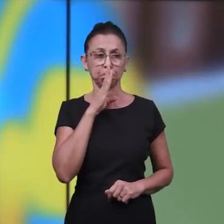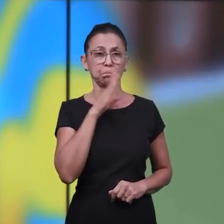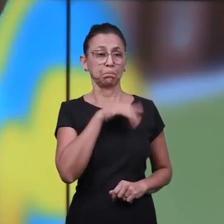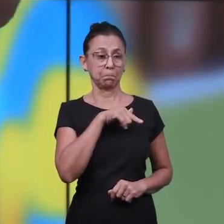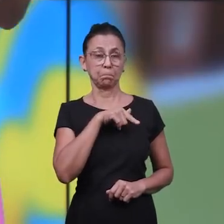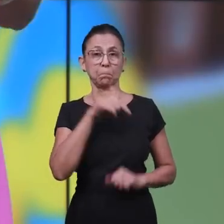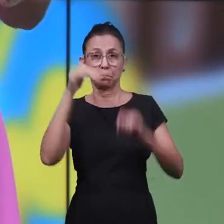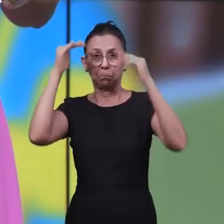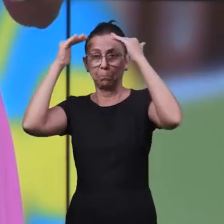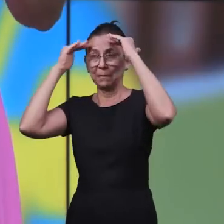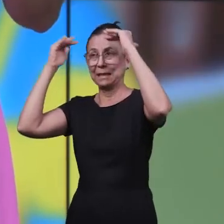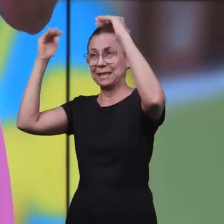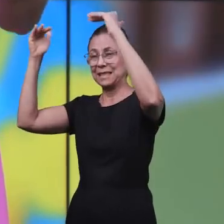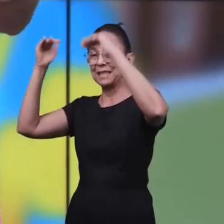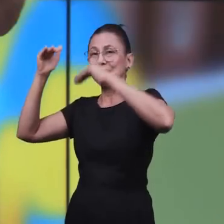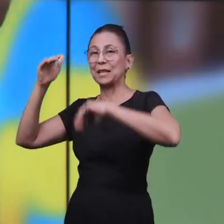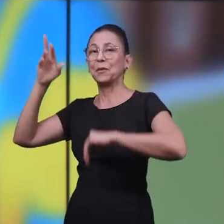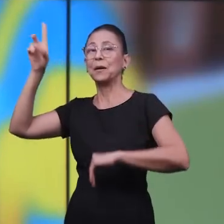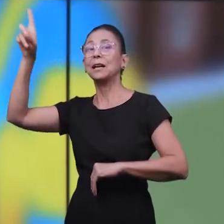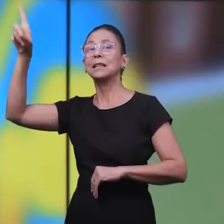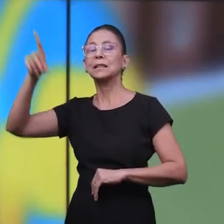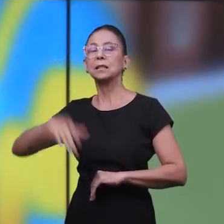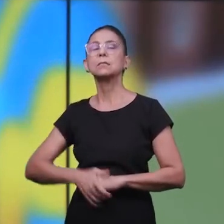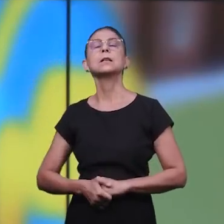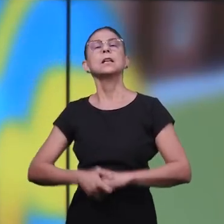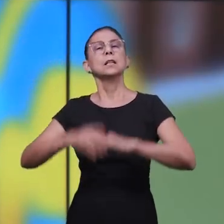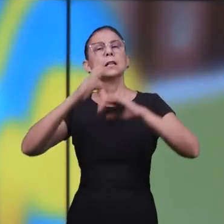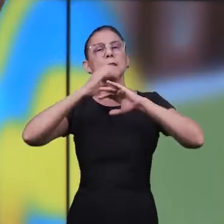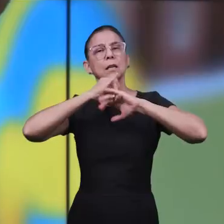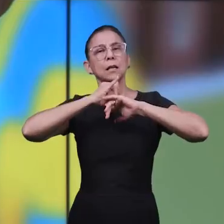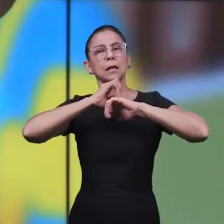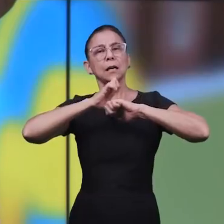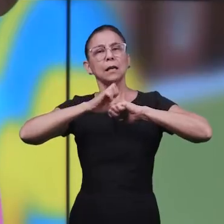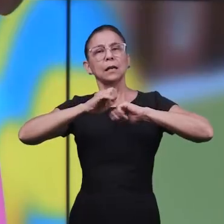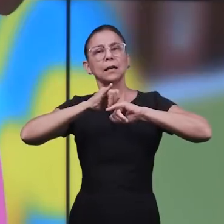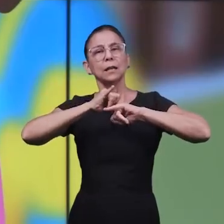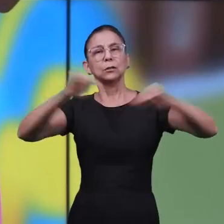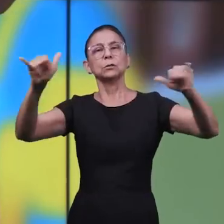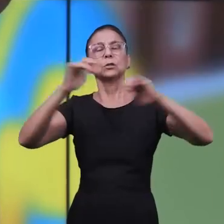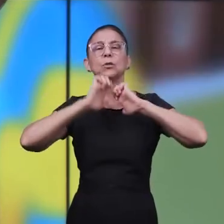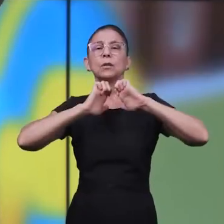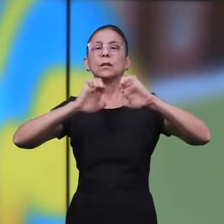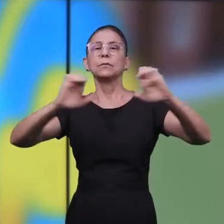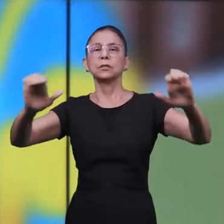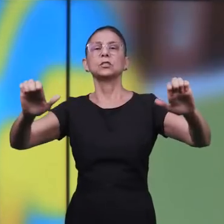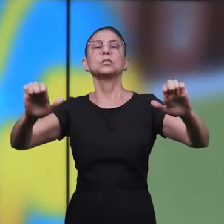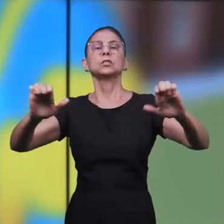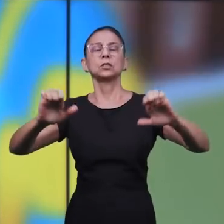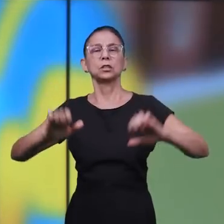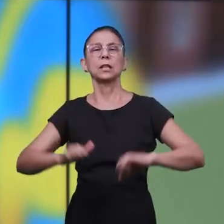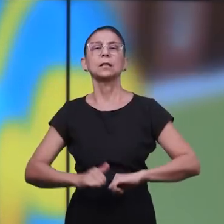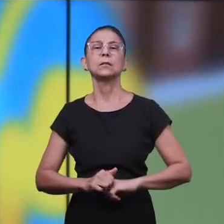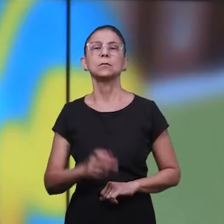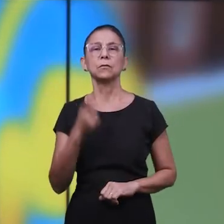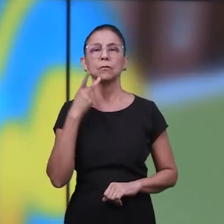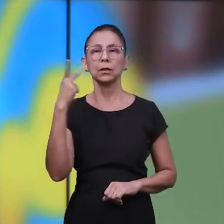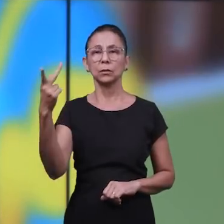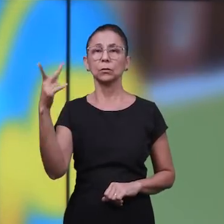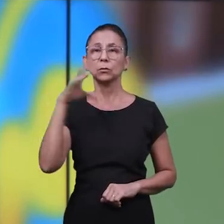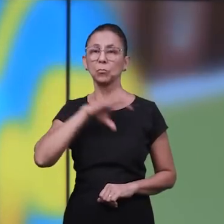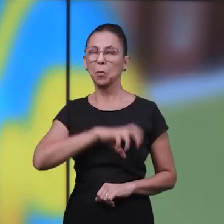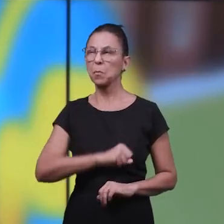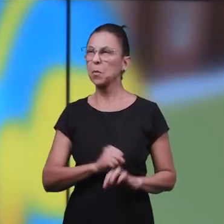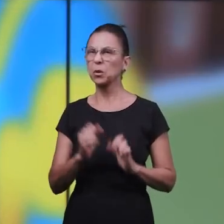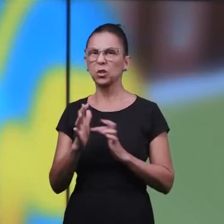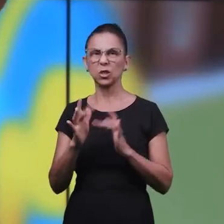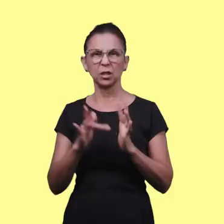obedeceu ao Senhor, foi ali e anunciou o Evangelho, falou para muitos do amor de Jesus,